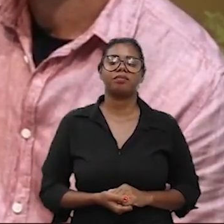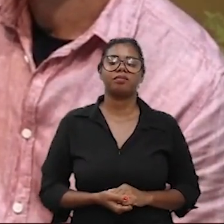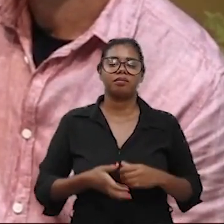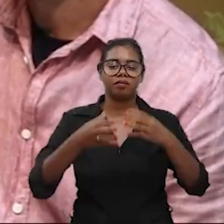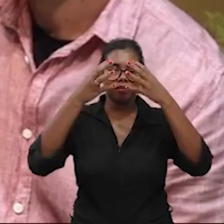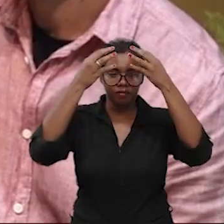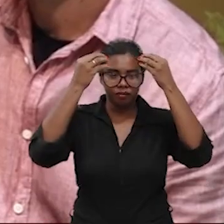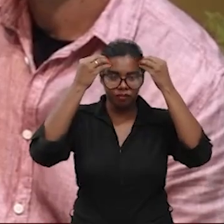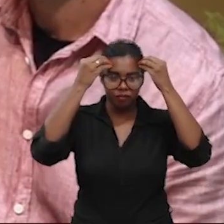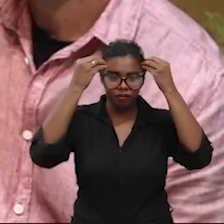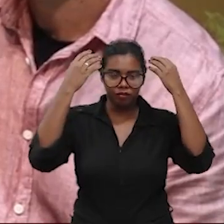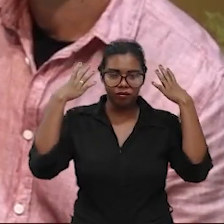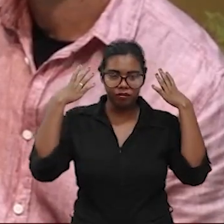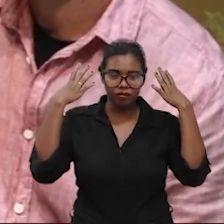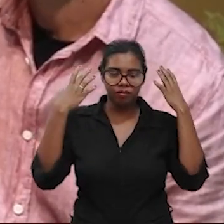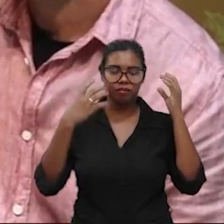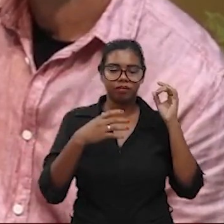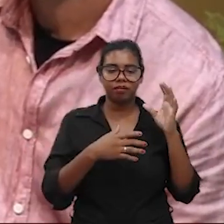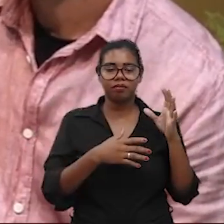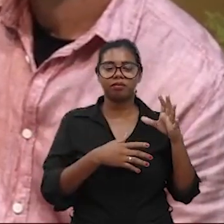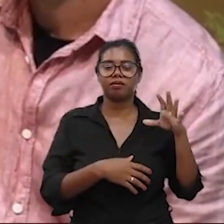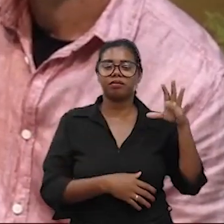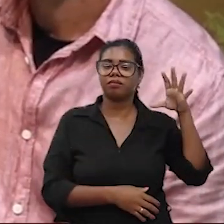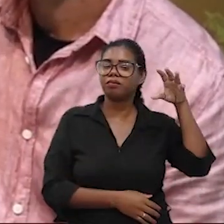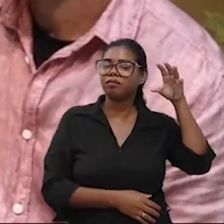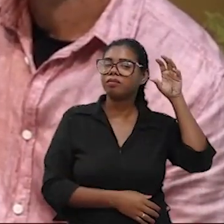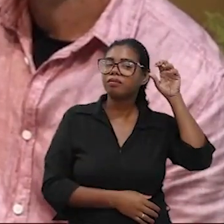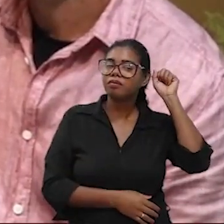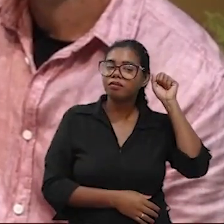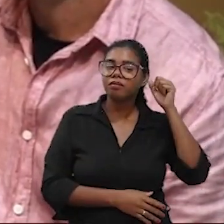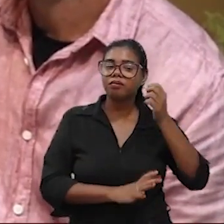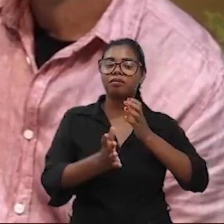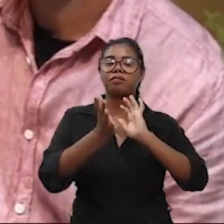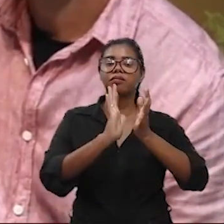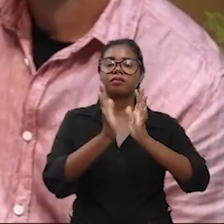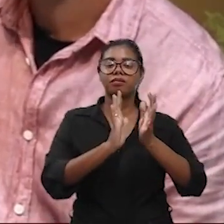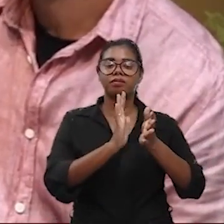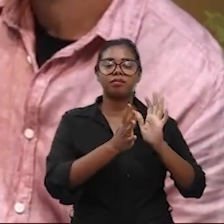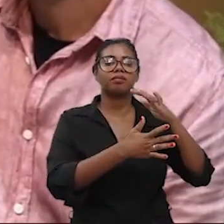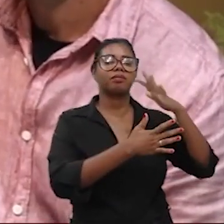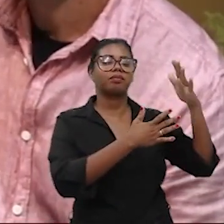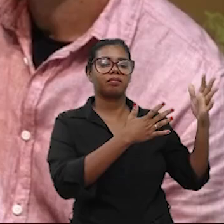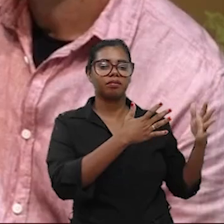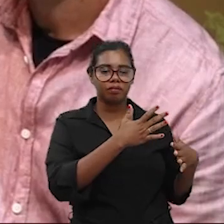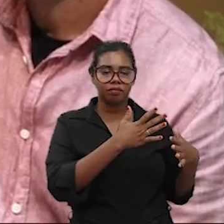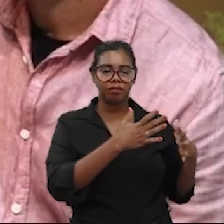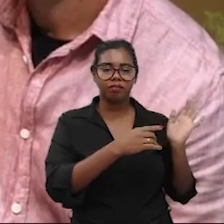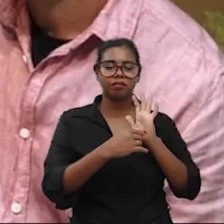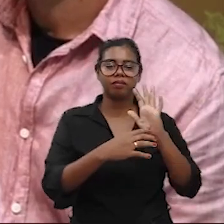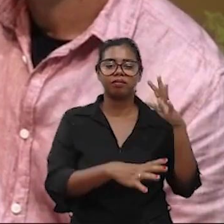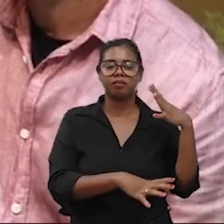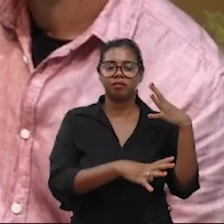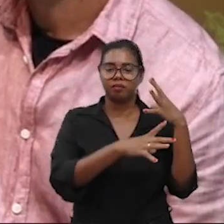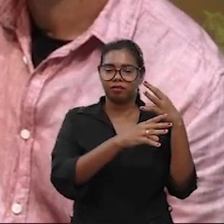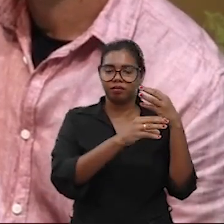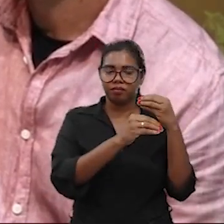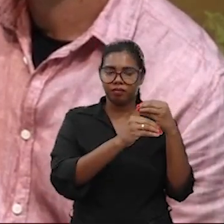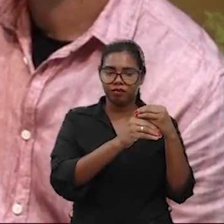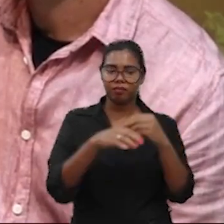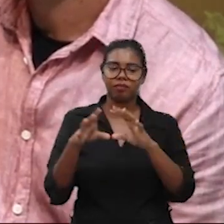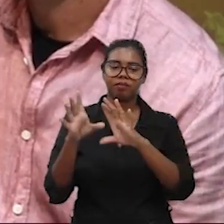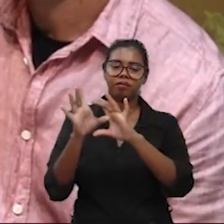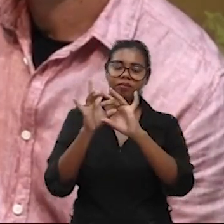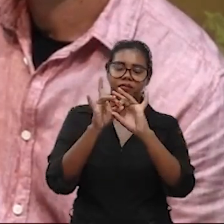e entendo, né, que é difícil, porque a gente tem a influência, de certa forma, do contexto